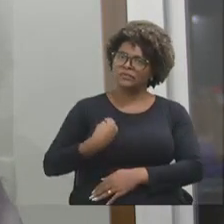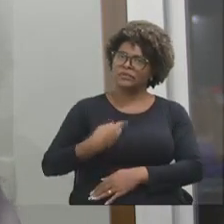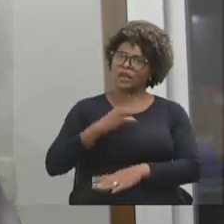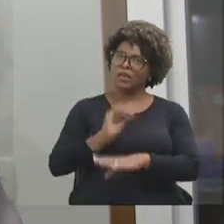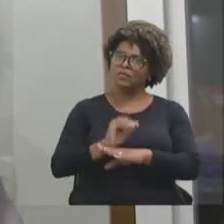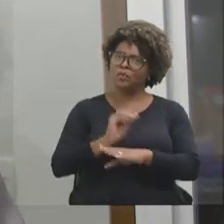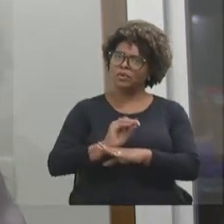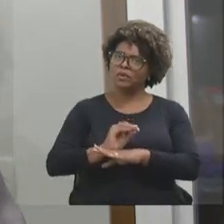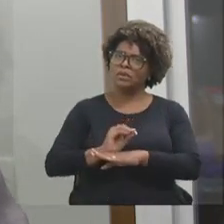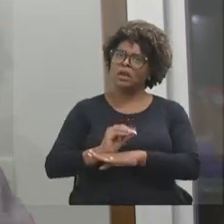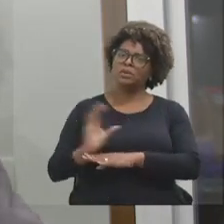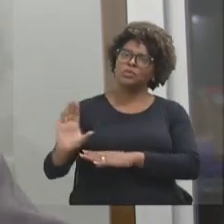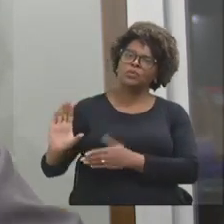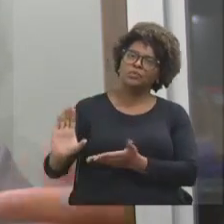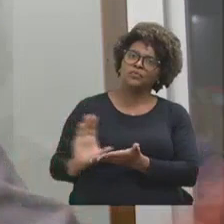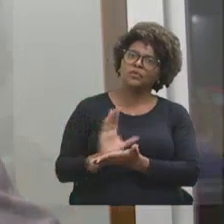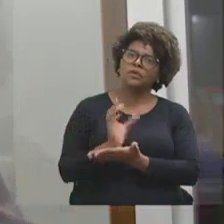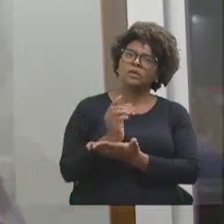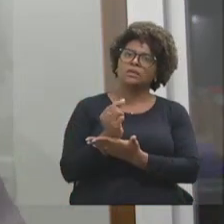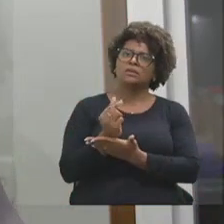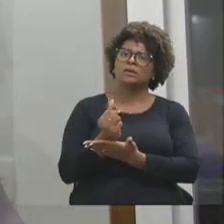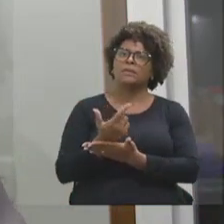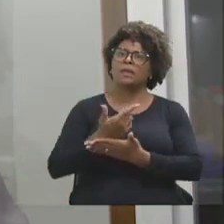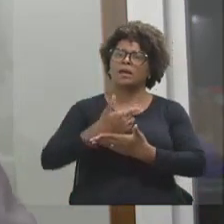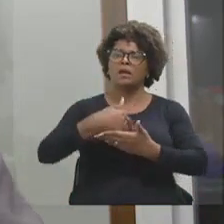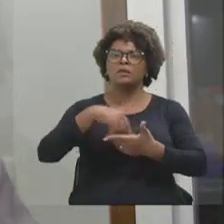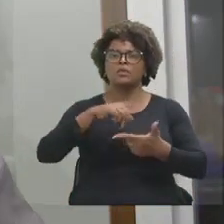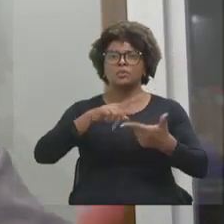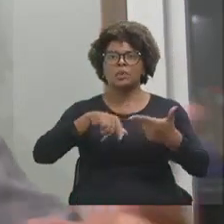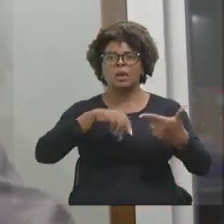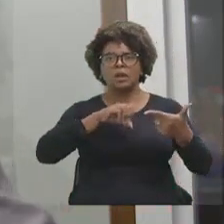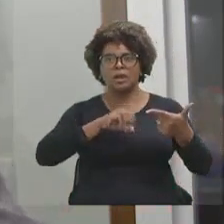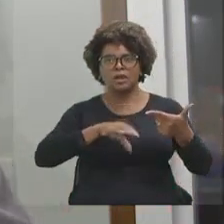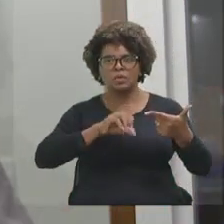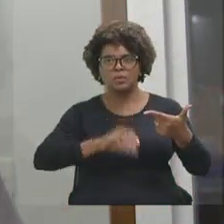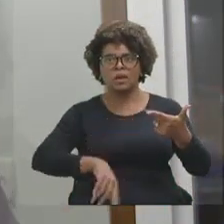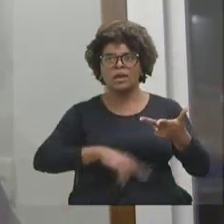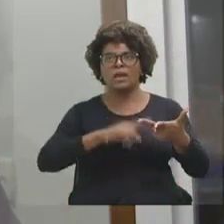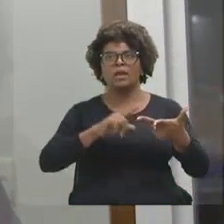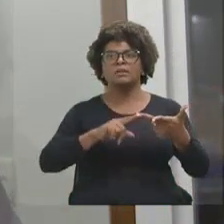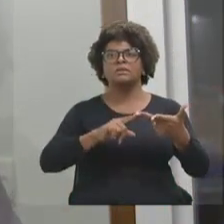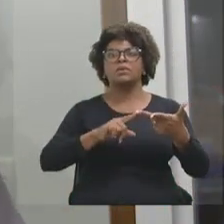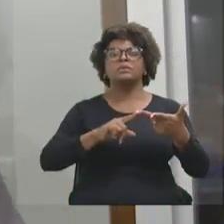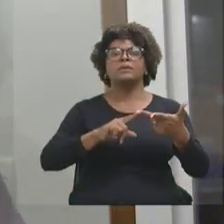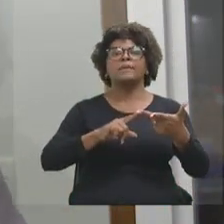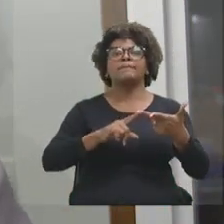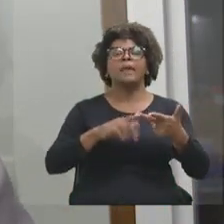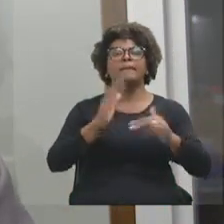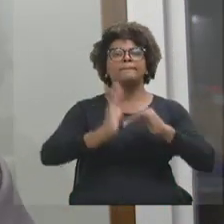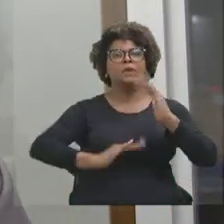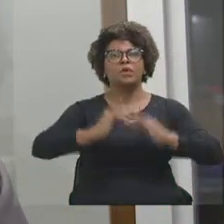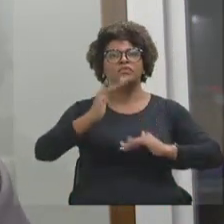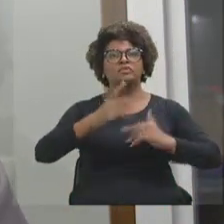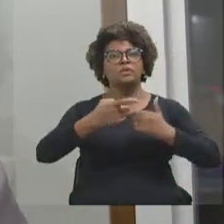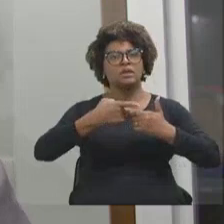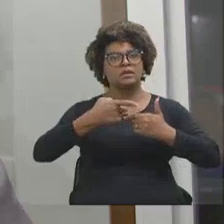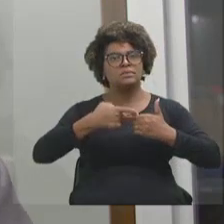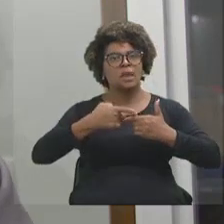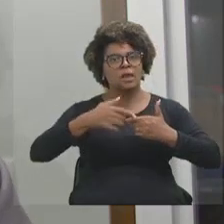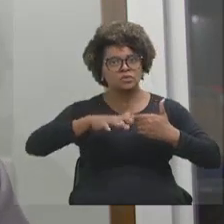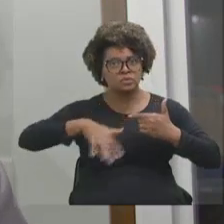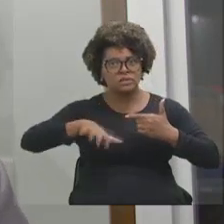do financiamento cuidando da educação cuidando do provimento de médicos para que nós possamos fortalecer